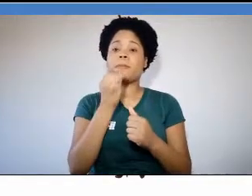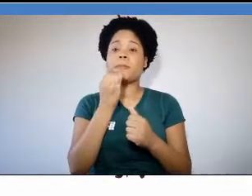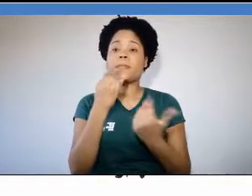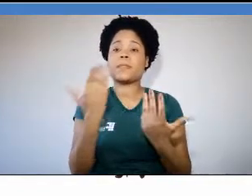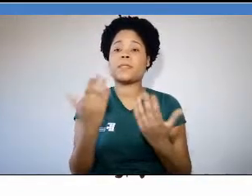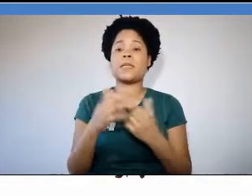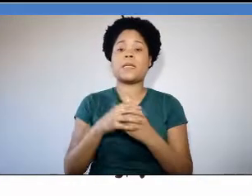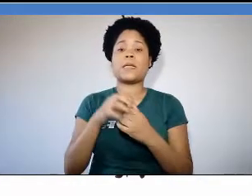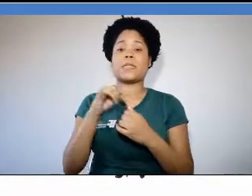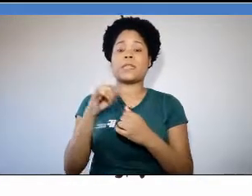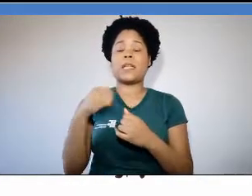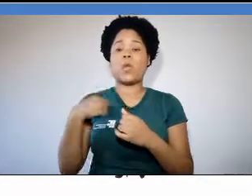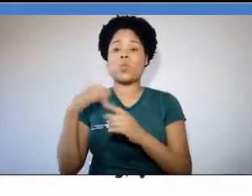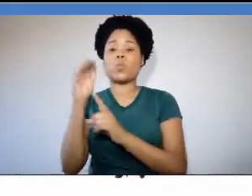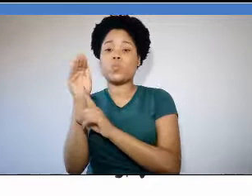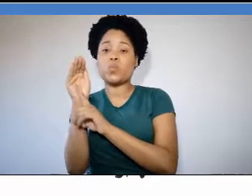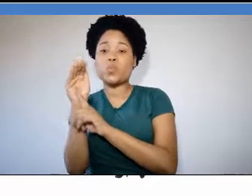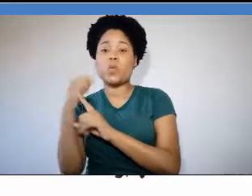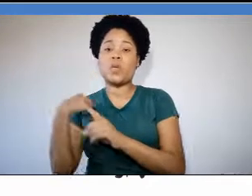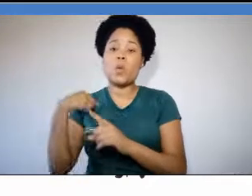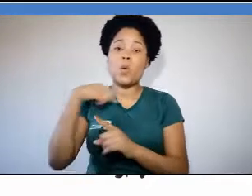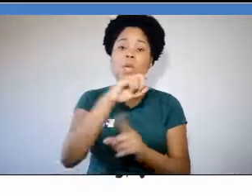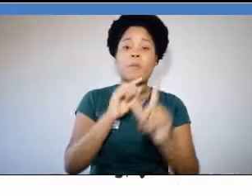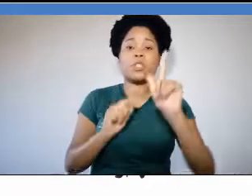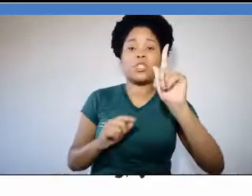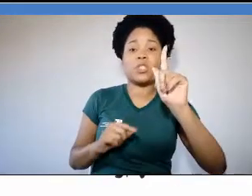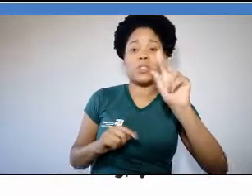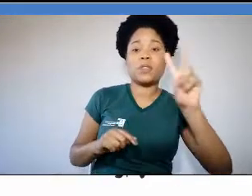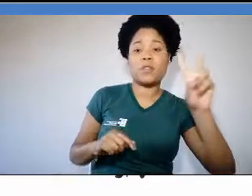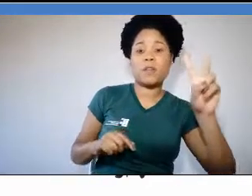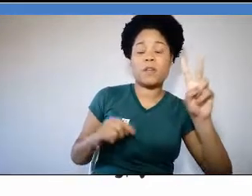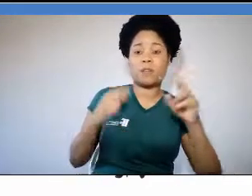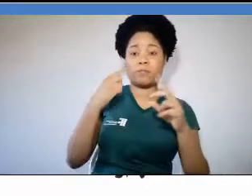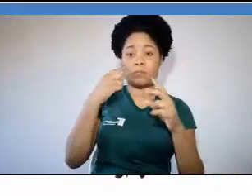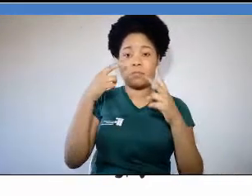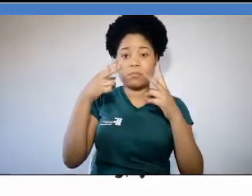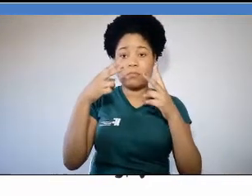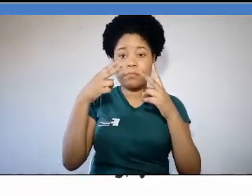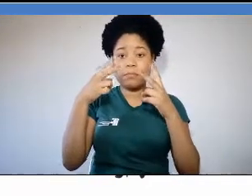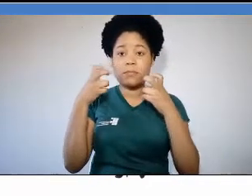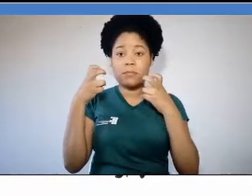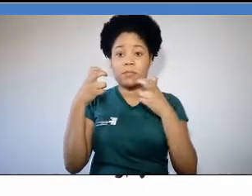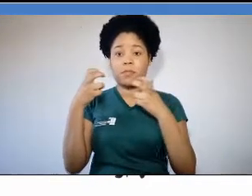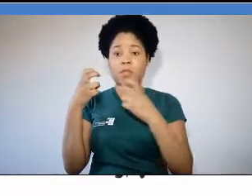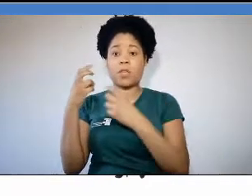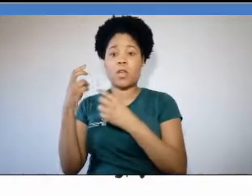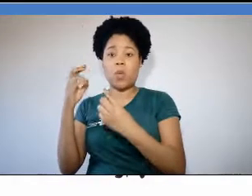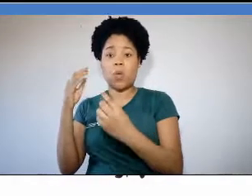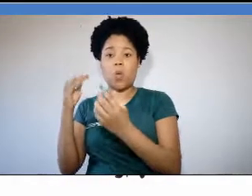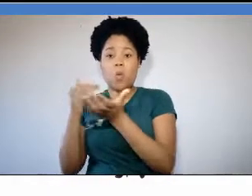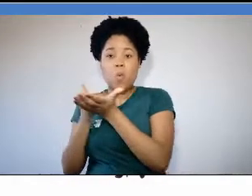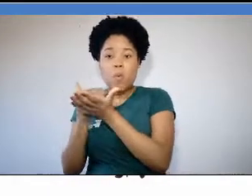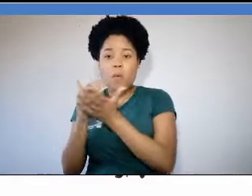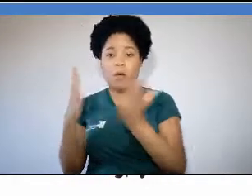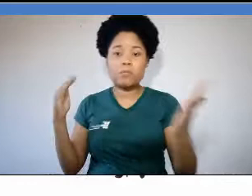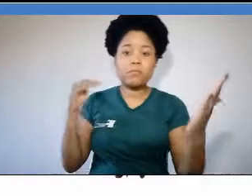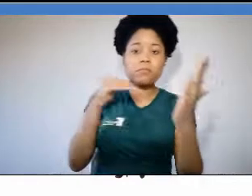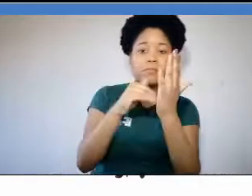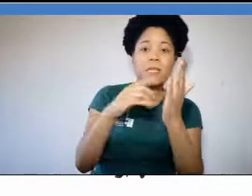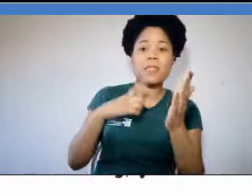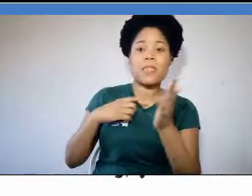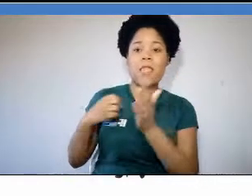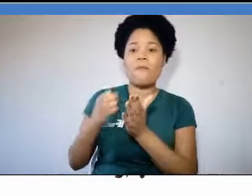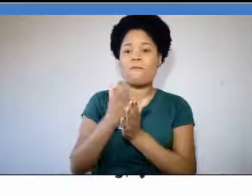supor que eu tenho aqui de São João Evangelista a Governador Valadares. Observem que entre a origem e o meu destino, eu